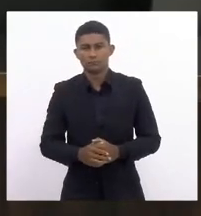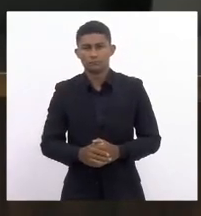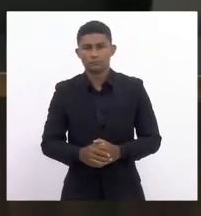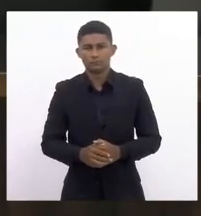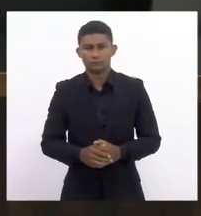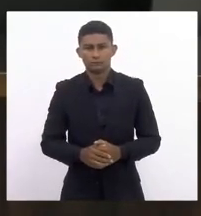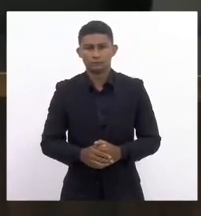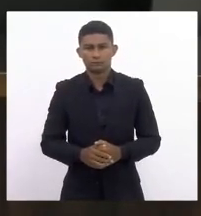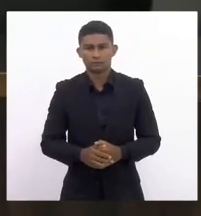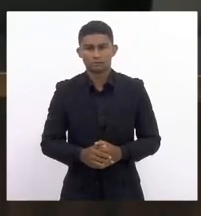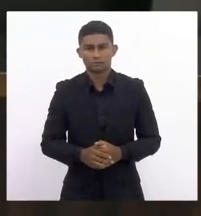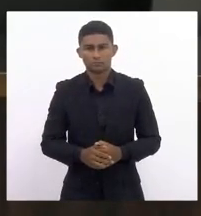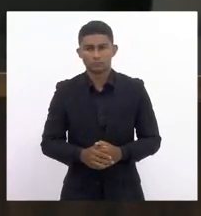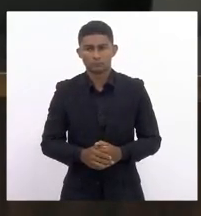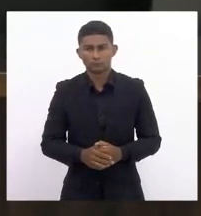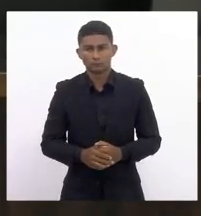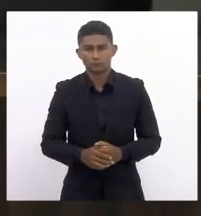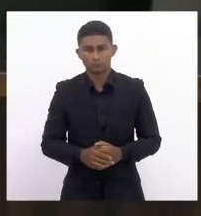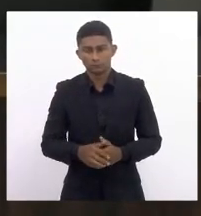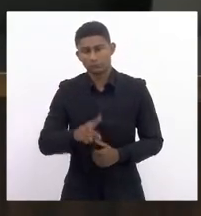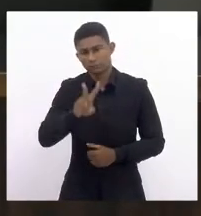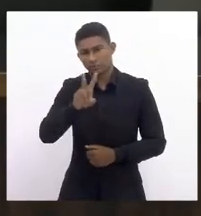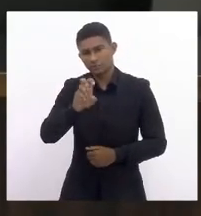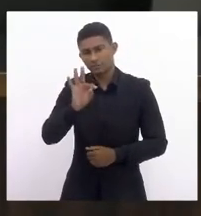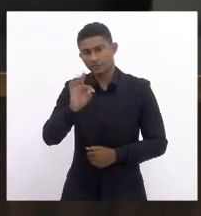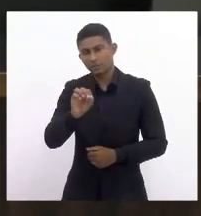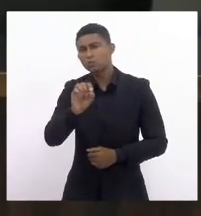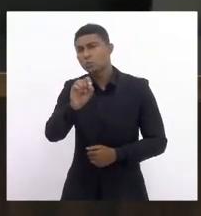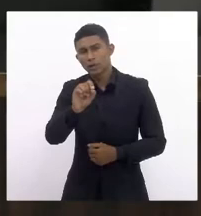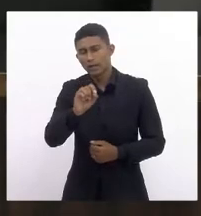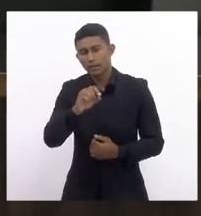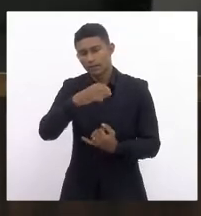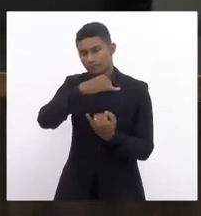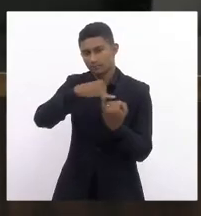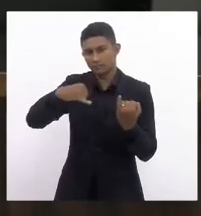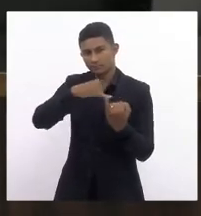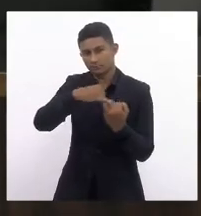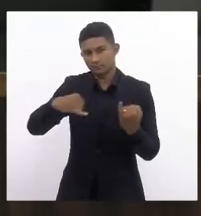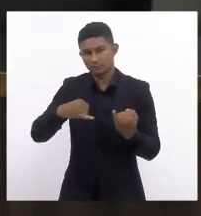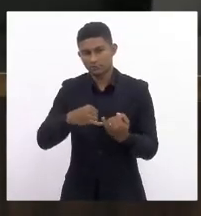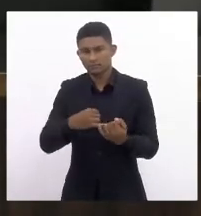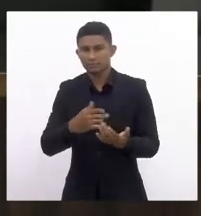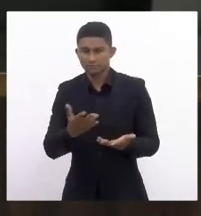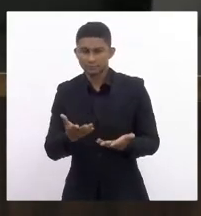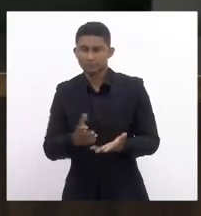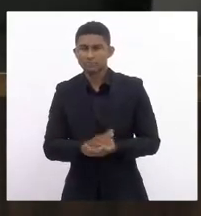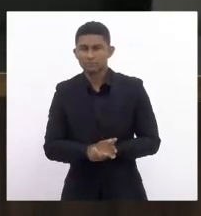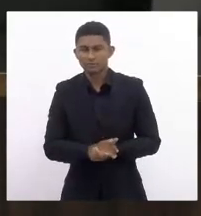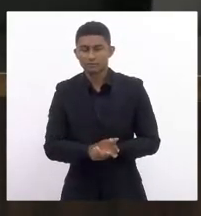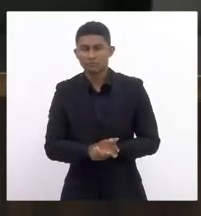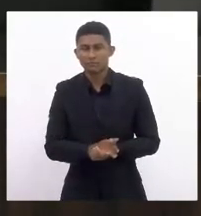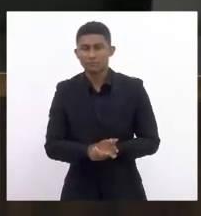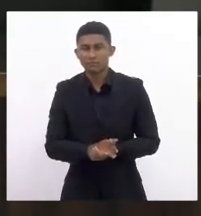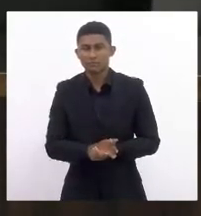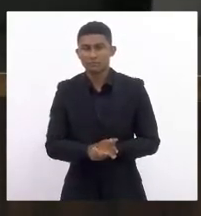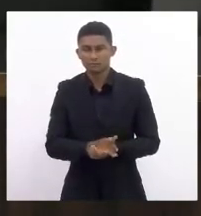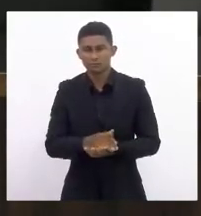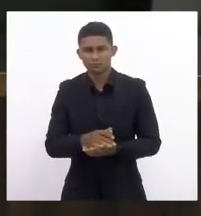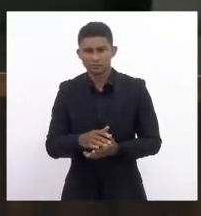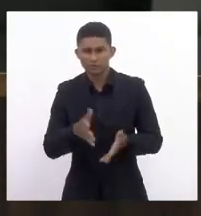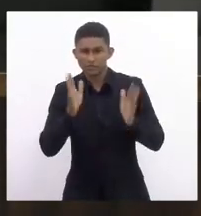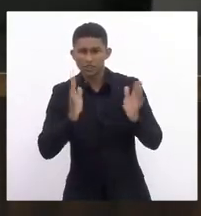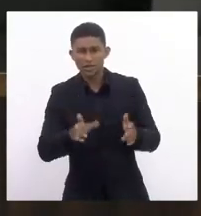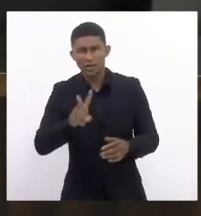Pela manutenção. Olha só, o veto é parcial. O destaque, cadê o destaque em relação ao que está